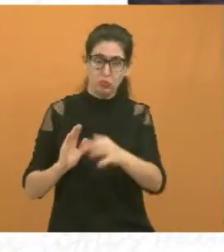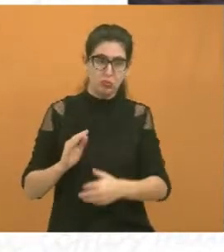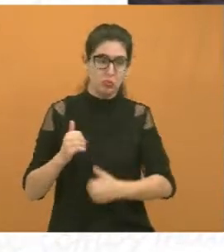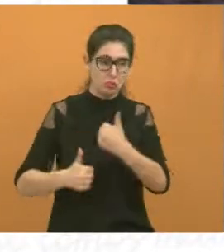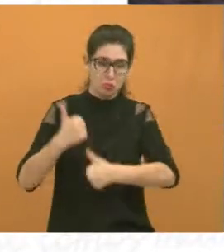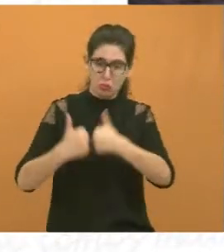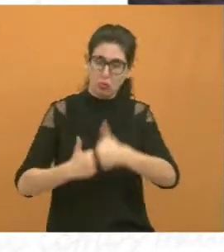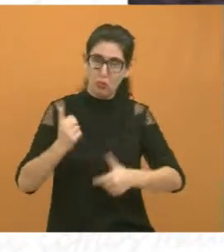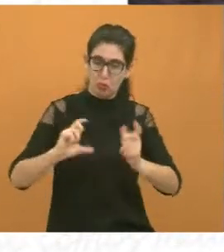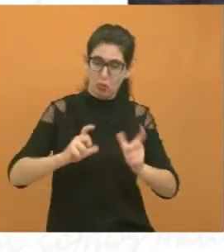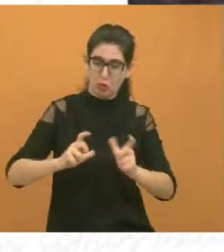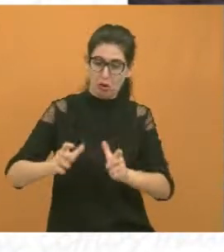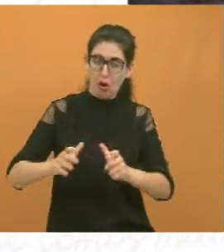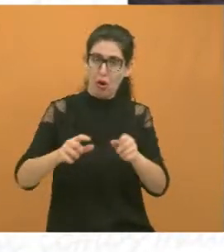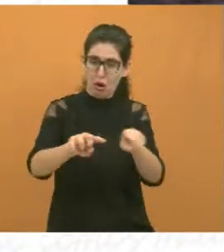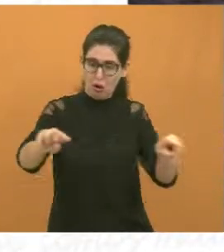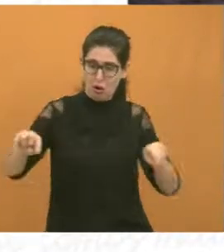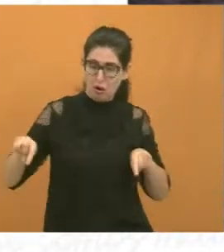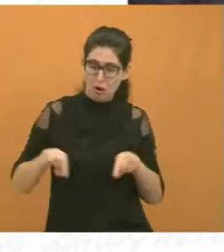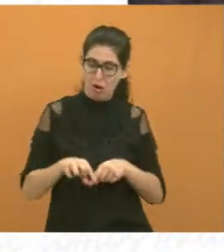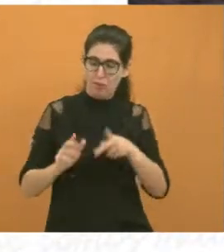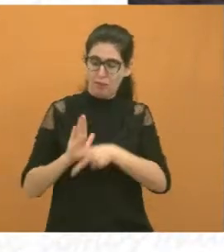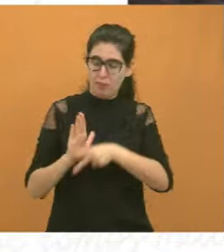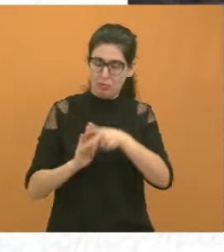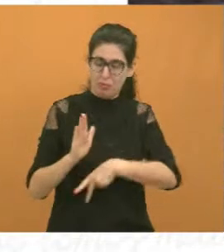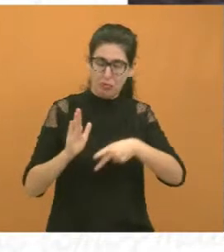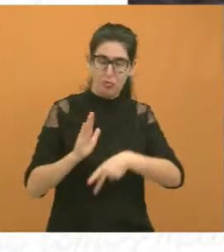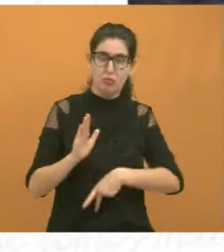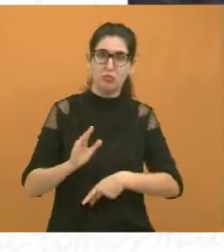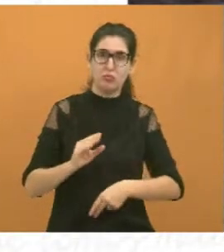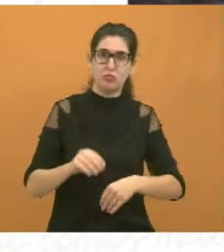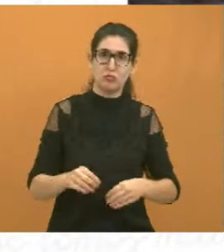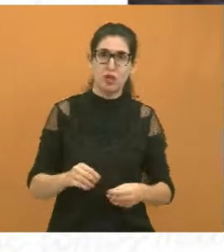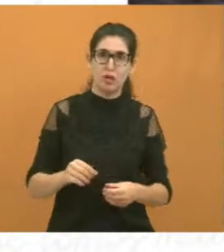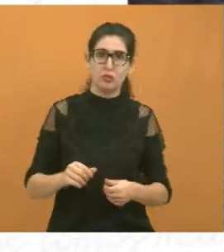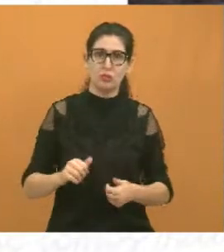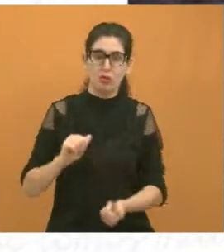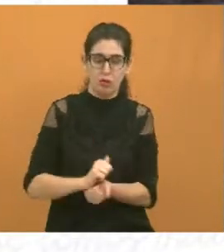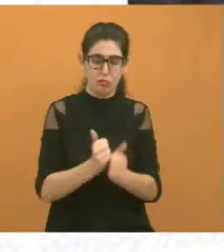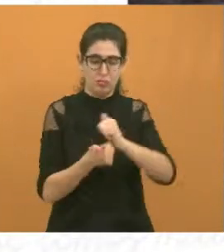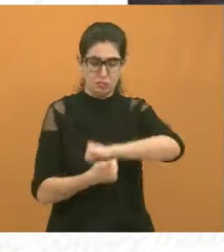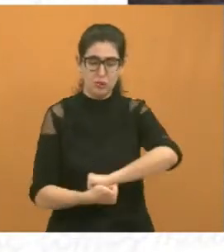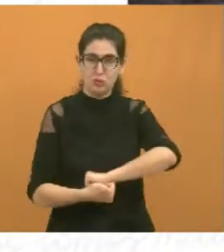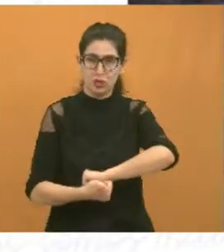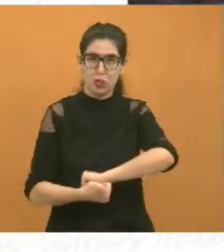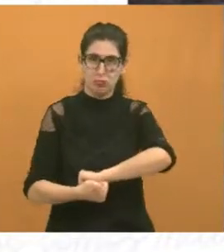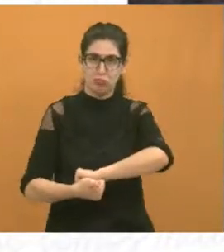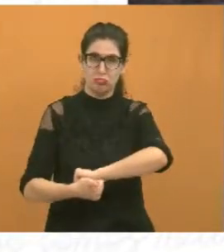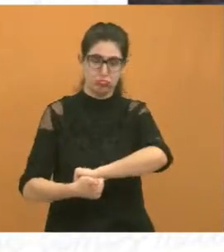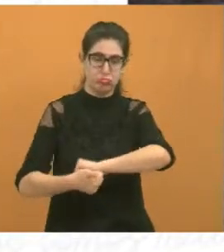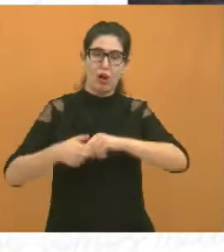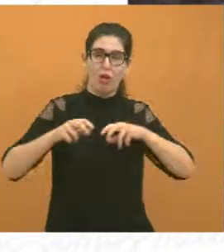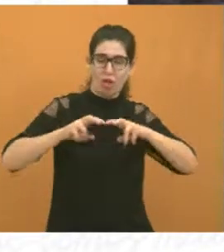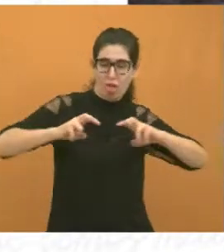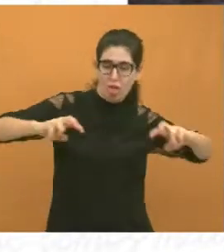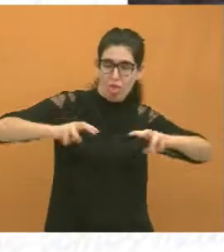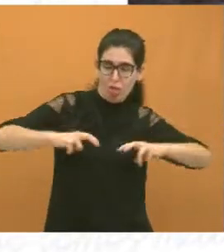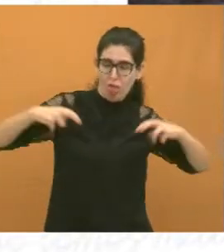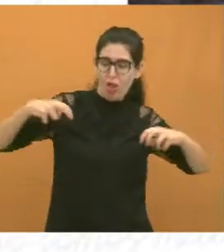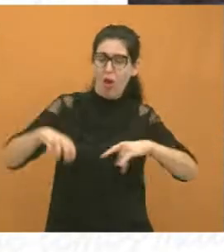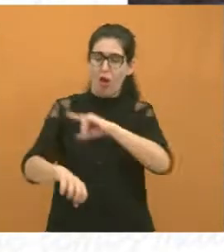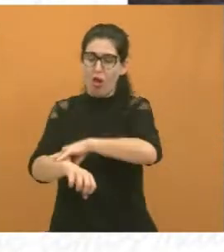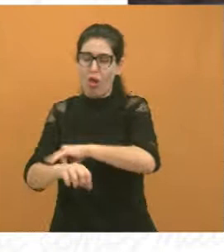um projeto de adequação do espaço, com vestiários, com arquibancada,